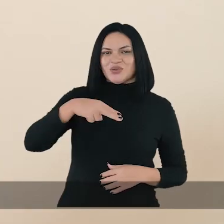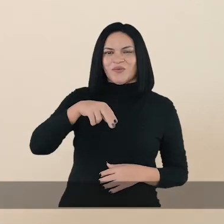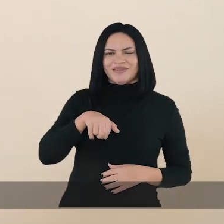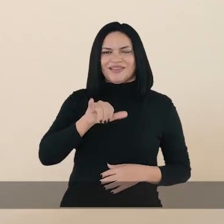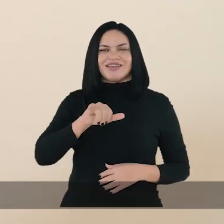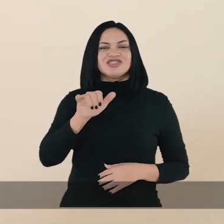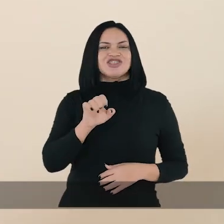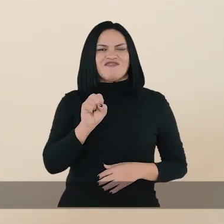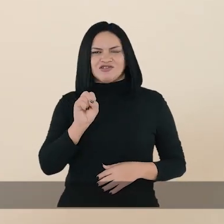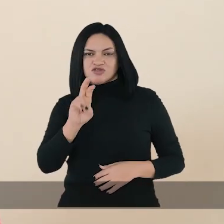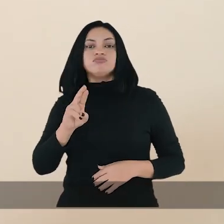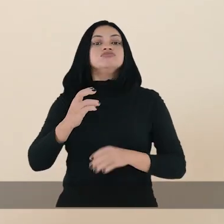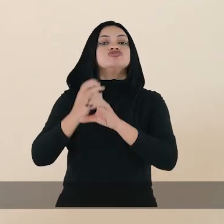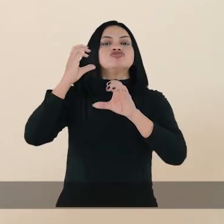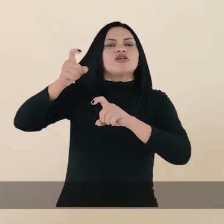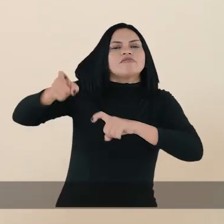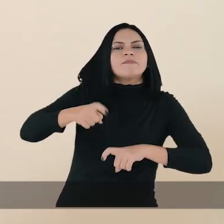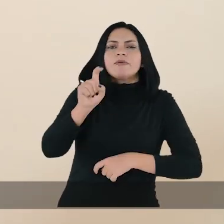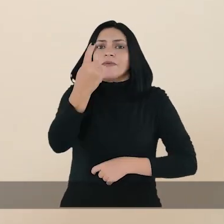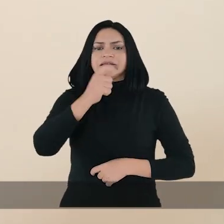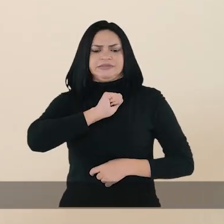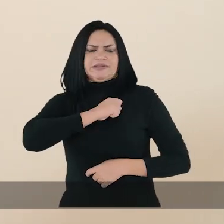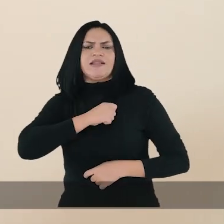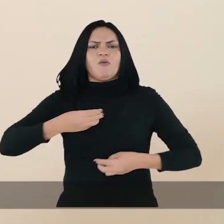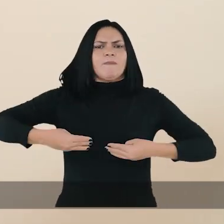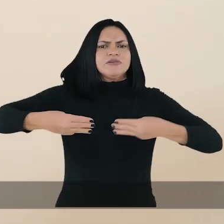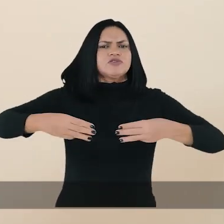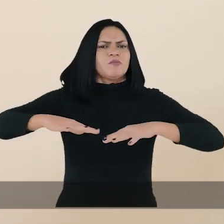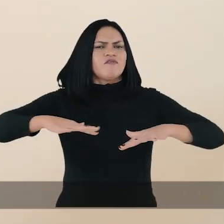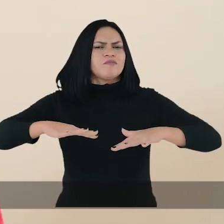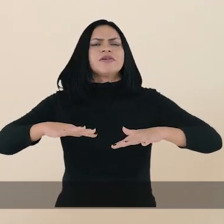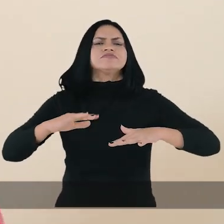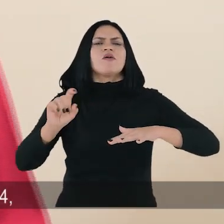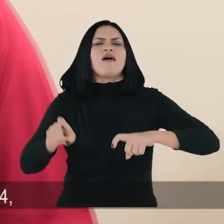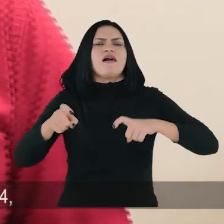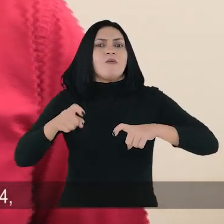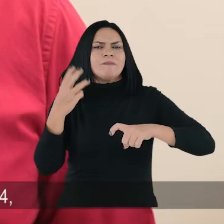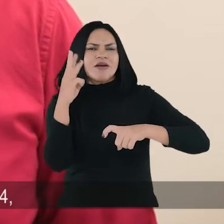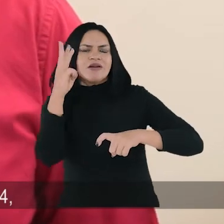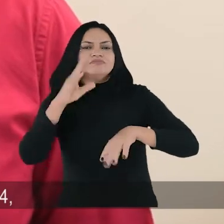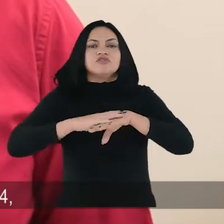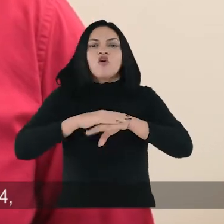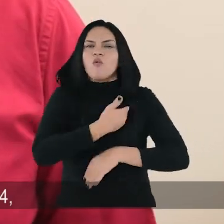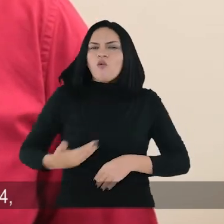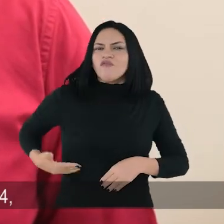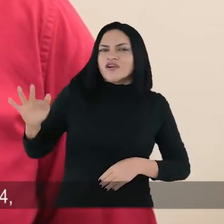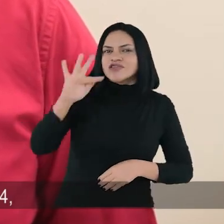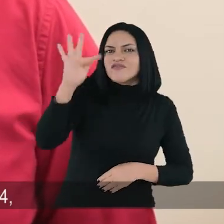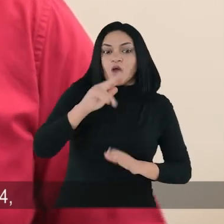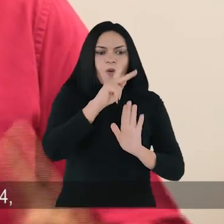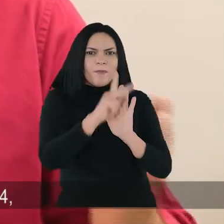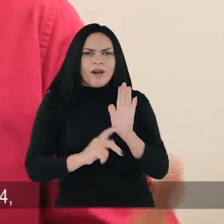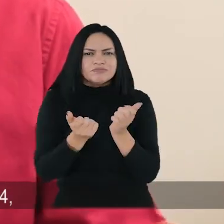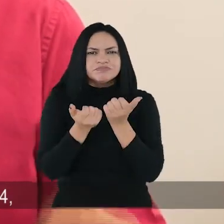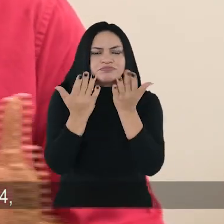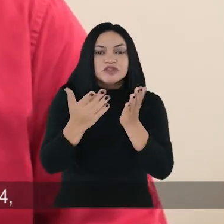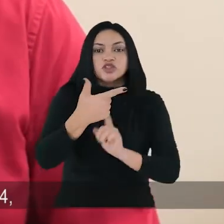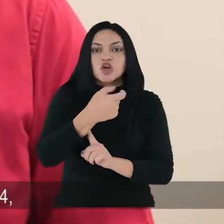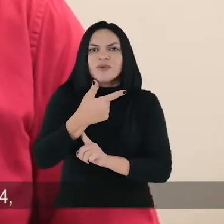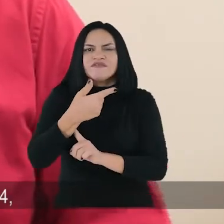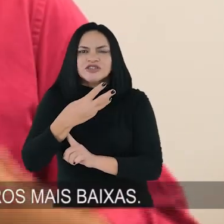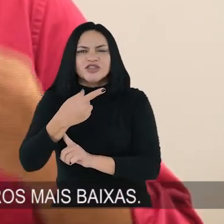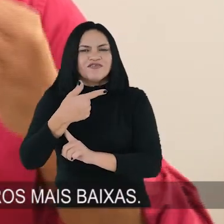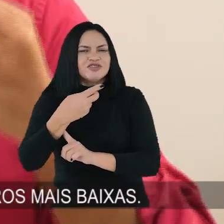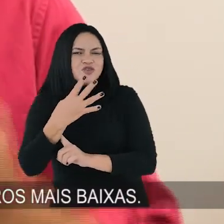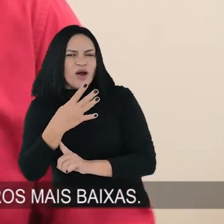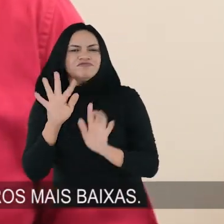Sou Ney Gerson, engenheiro agrônomo e ex-delegado do Ministério do Desenvolvimento Agrário do Maranhão. O governo federal lançou o Plano Safra da Agricultura Familiar